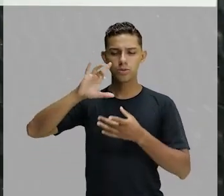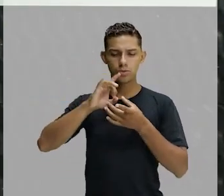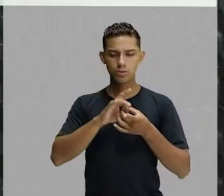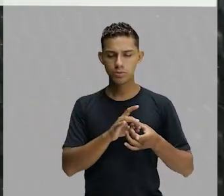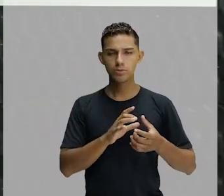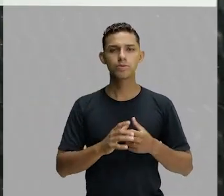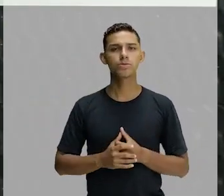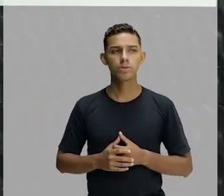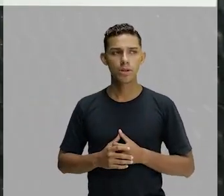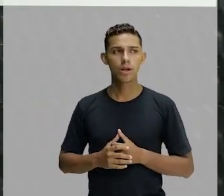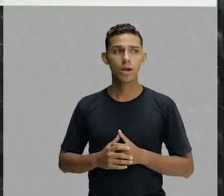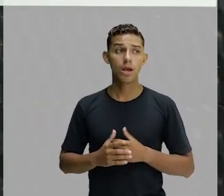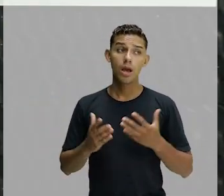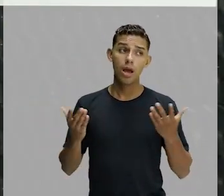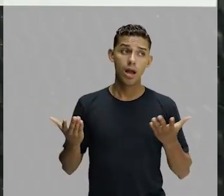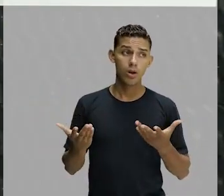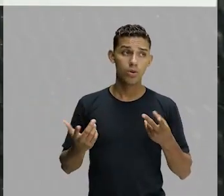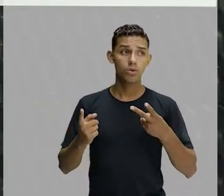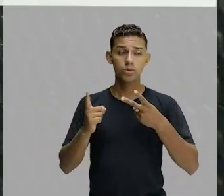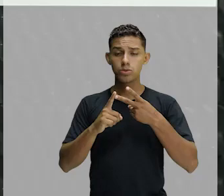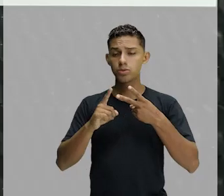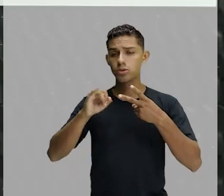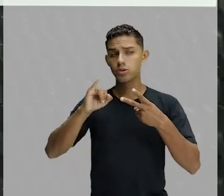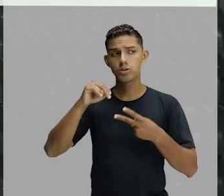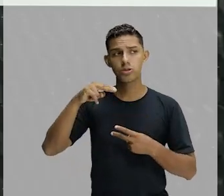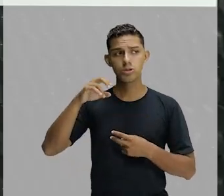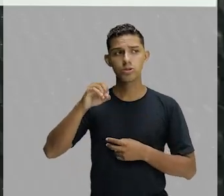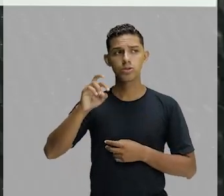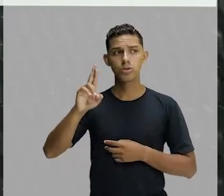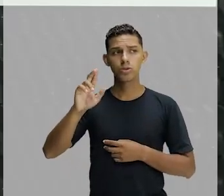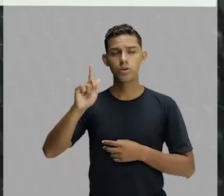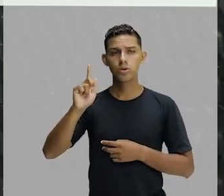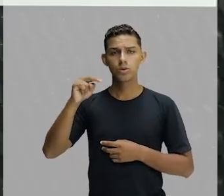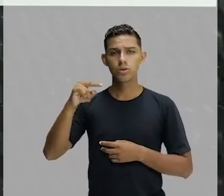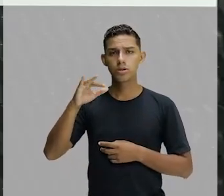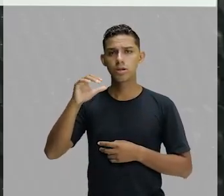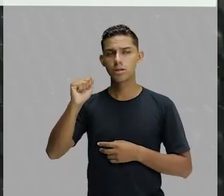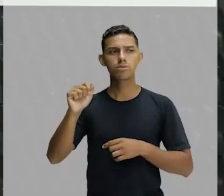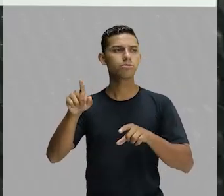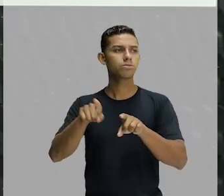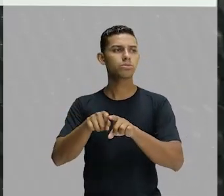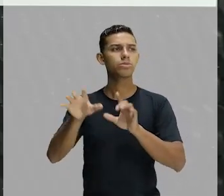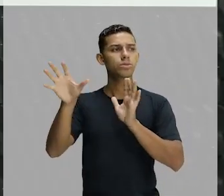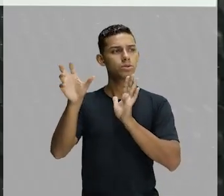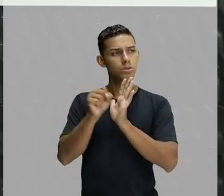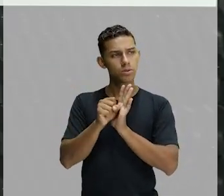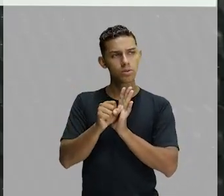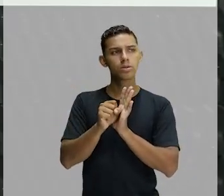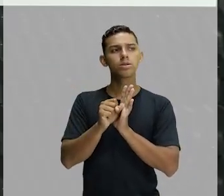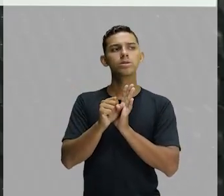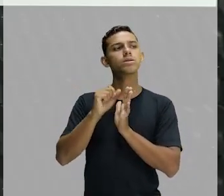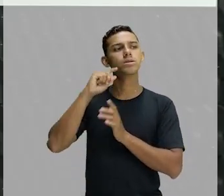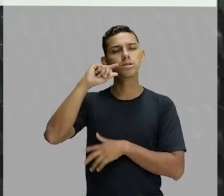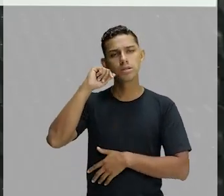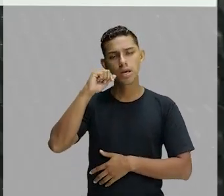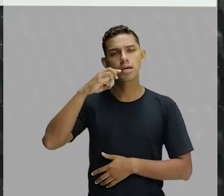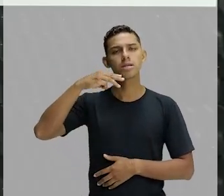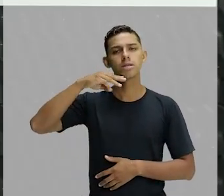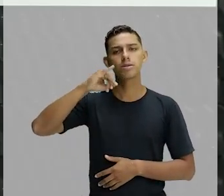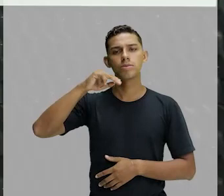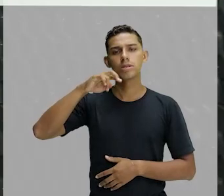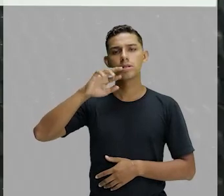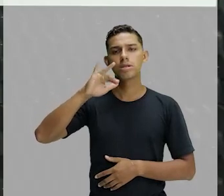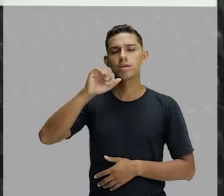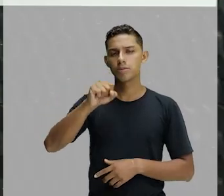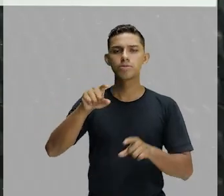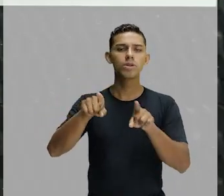a nutrição inorgânica tem a ver com a absorção de sais minerais e também a absorção de água, porque eu não coloquei aqui, mas também a absorção